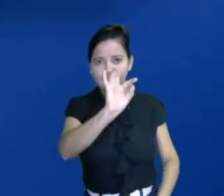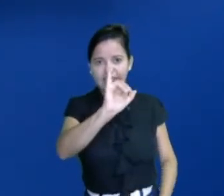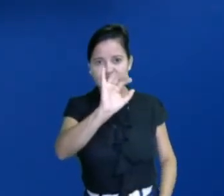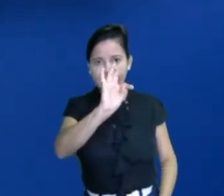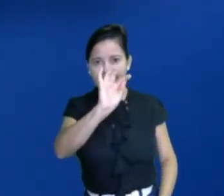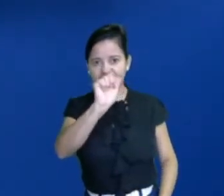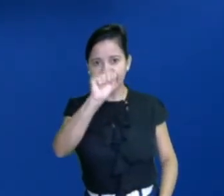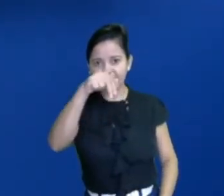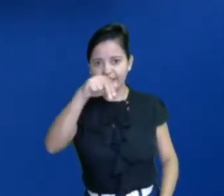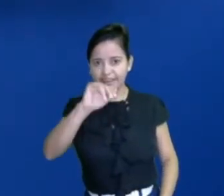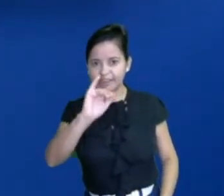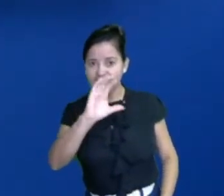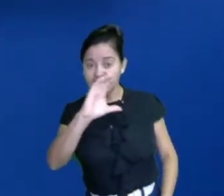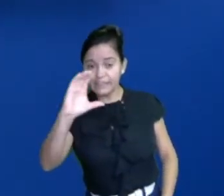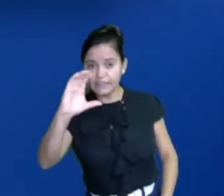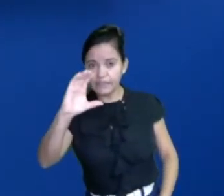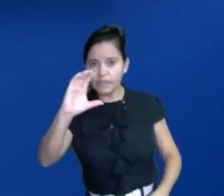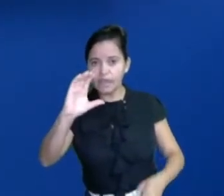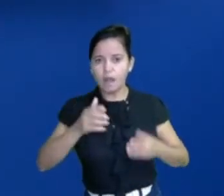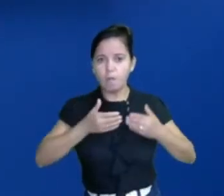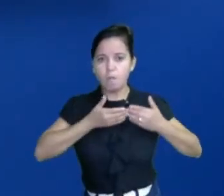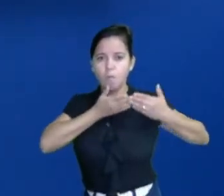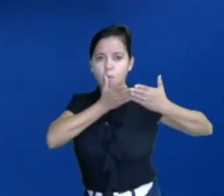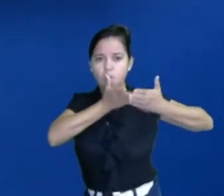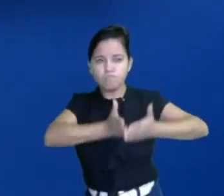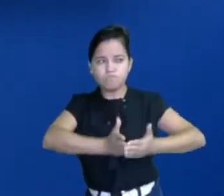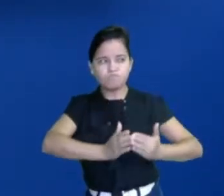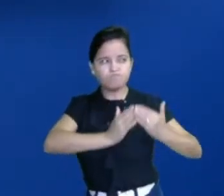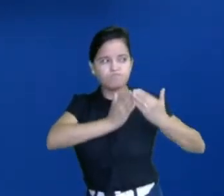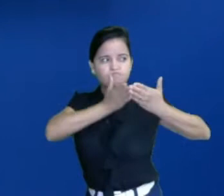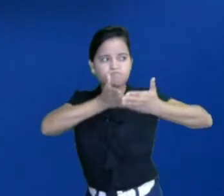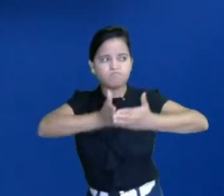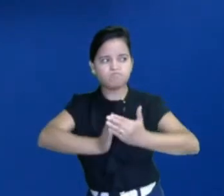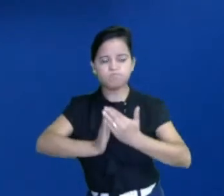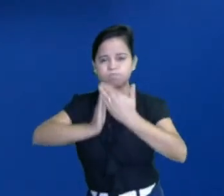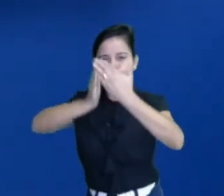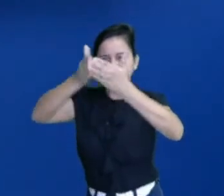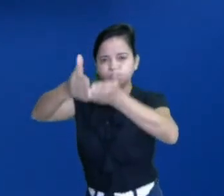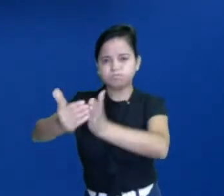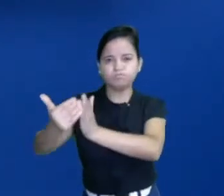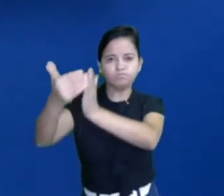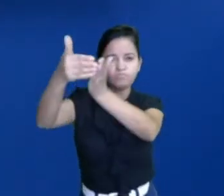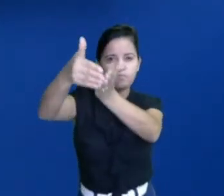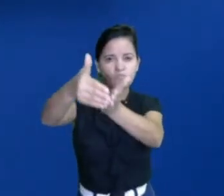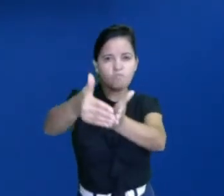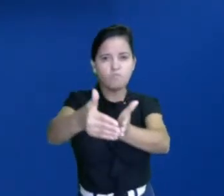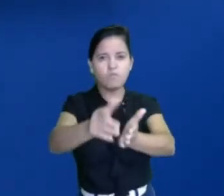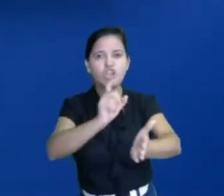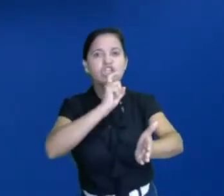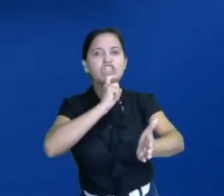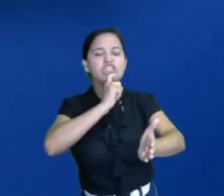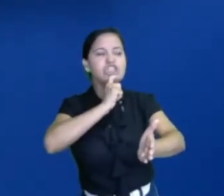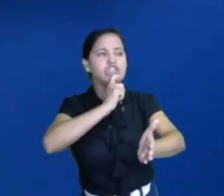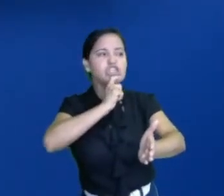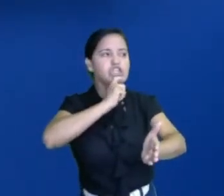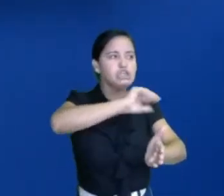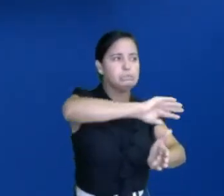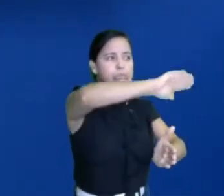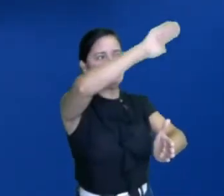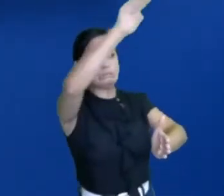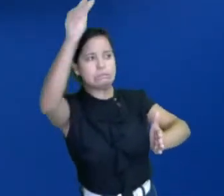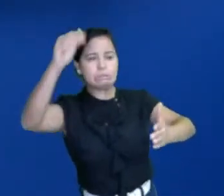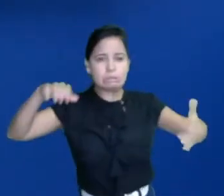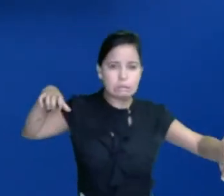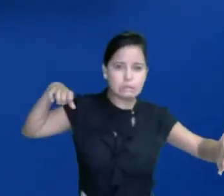assista. É a história de um grande navio, né, que bateu em um iceberg e aí ele